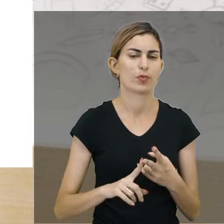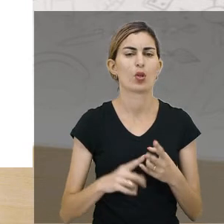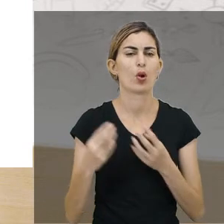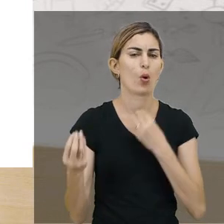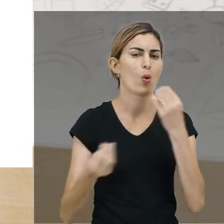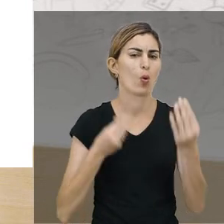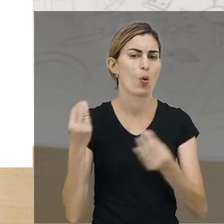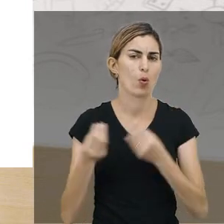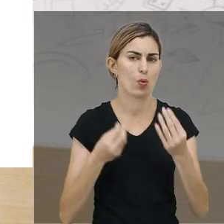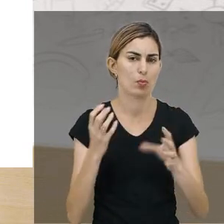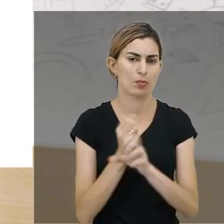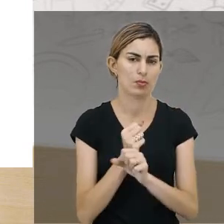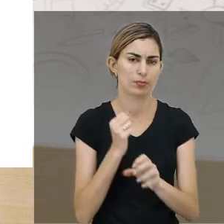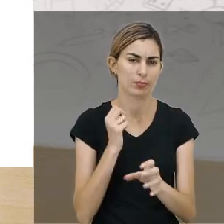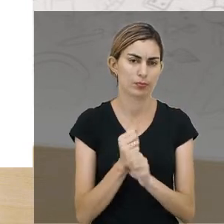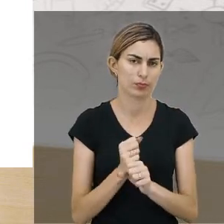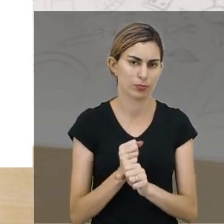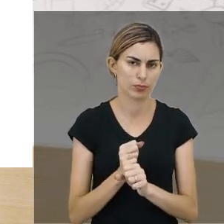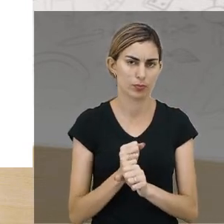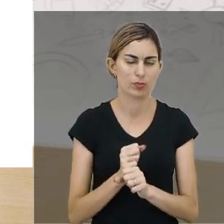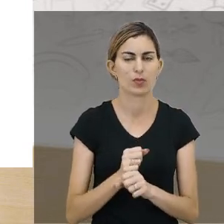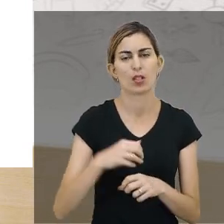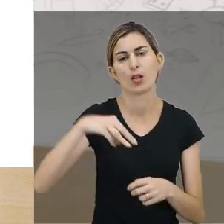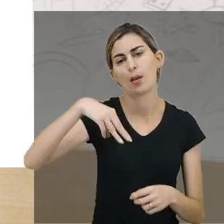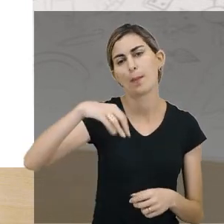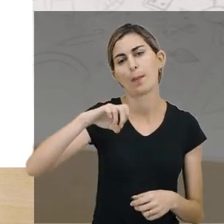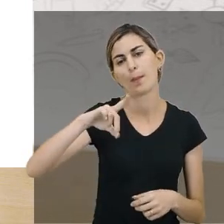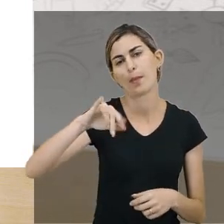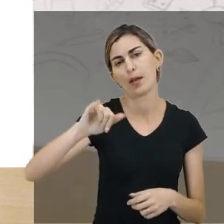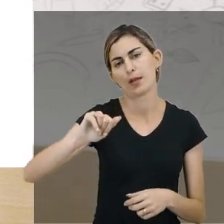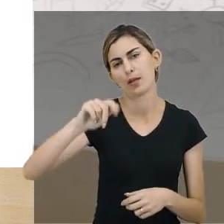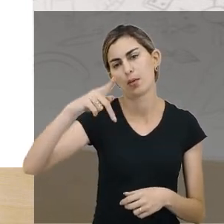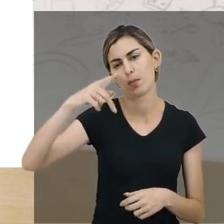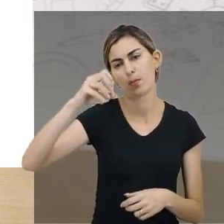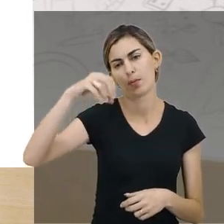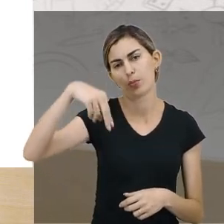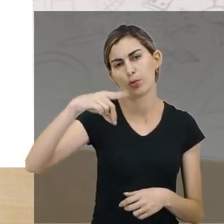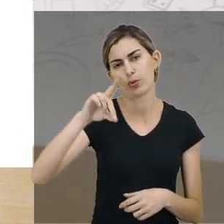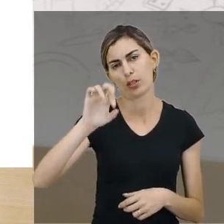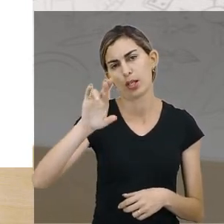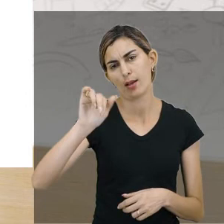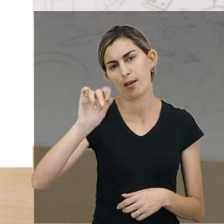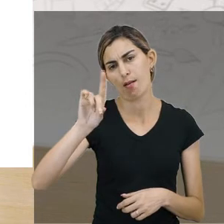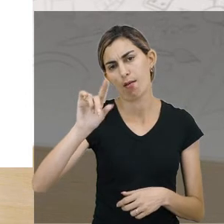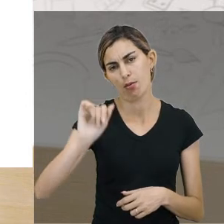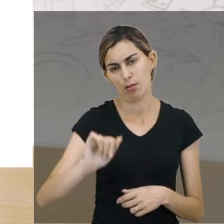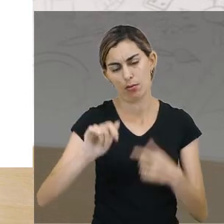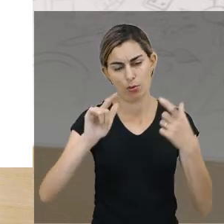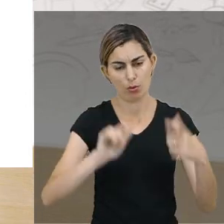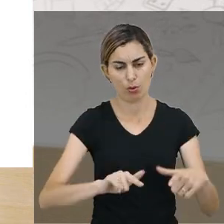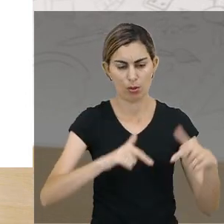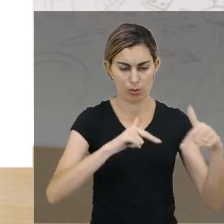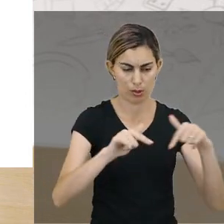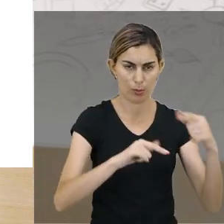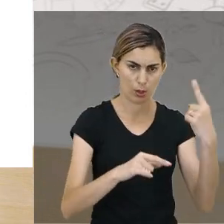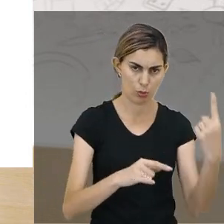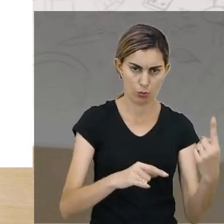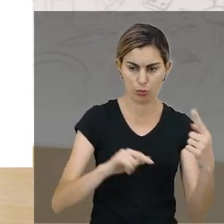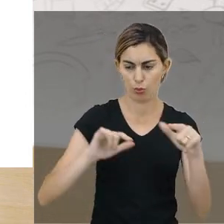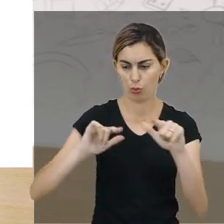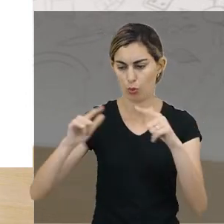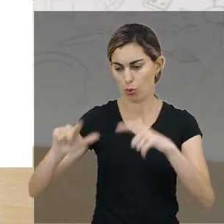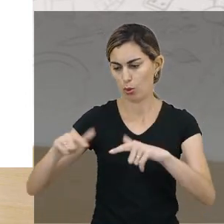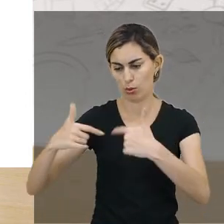Como é que a gente realiza esse cálculo? Através da média ponderada entre o local de trabalho 1 e o local de trabalho